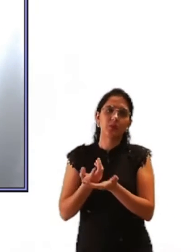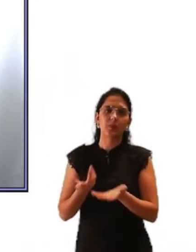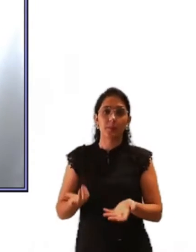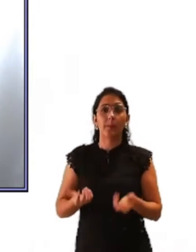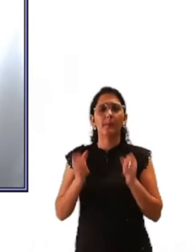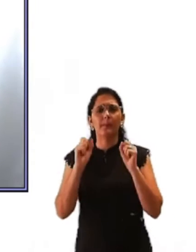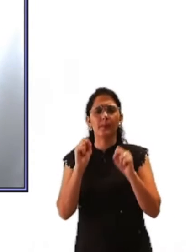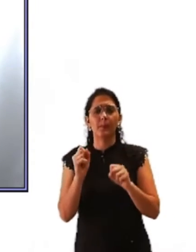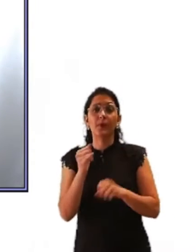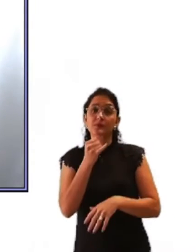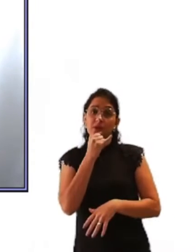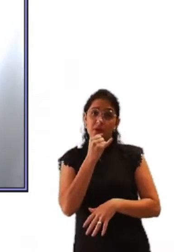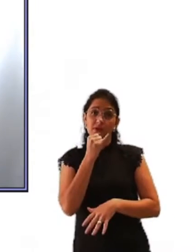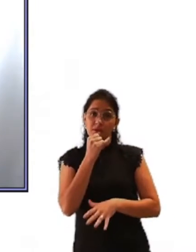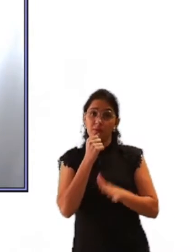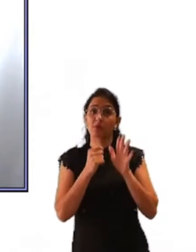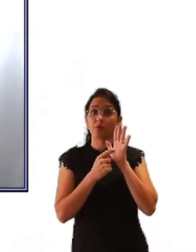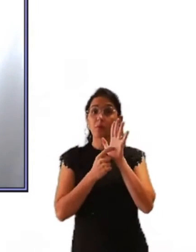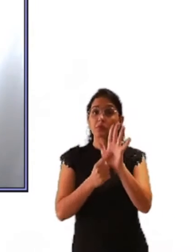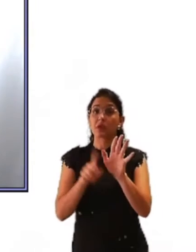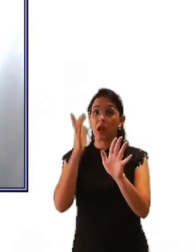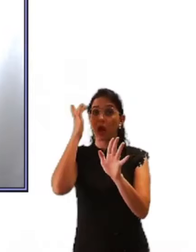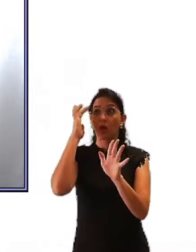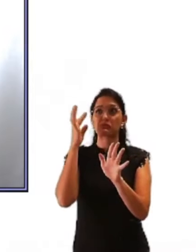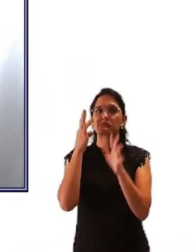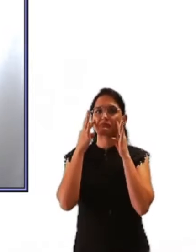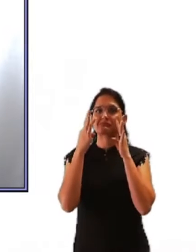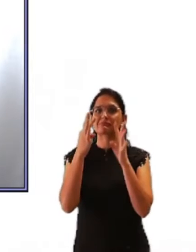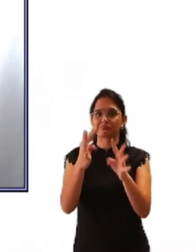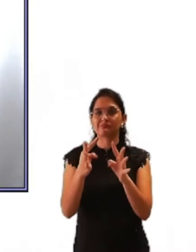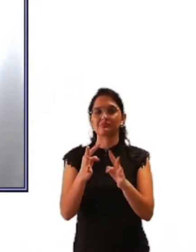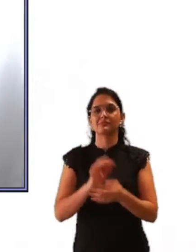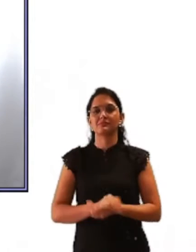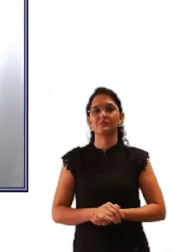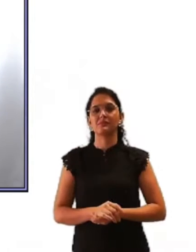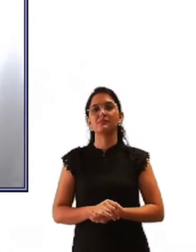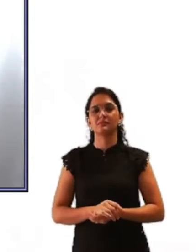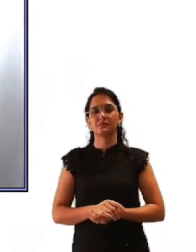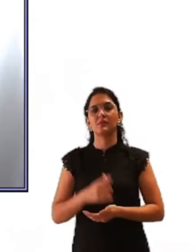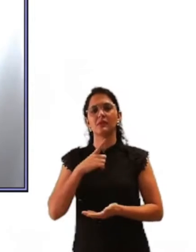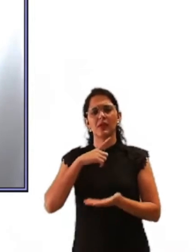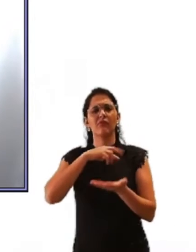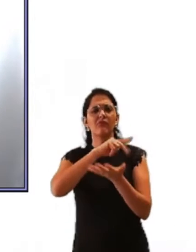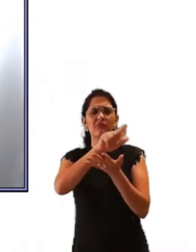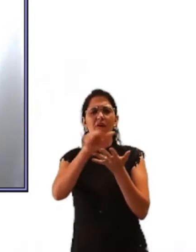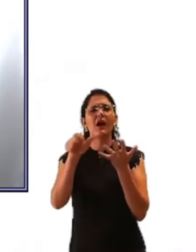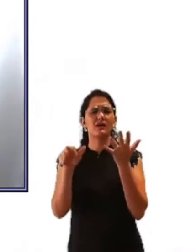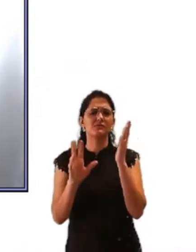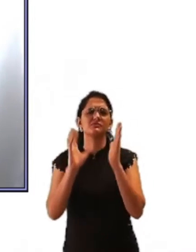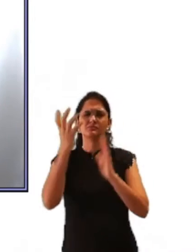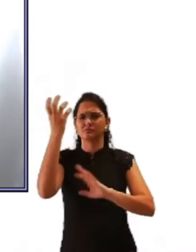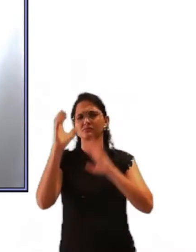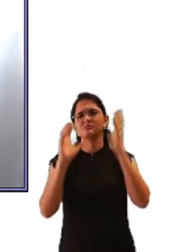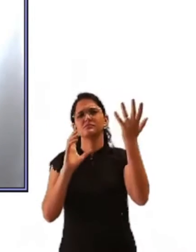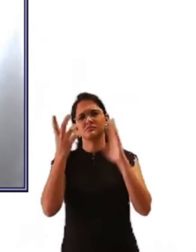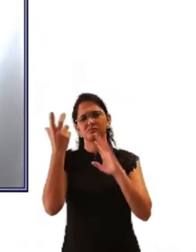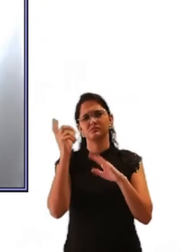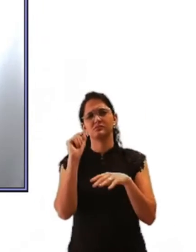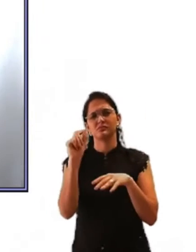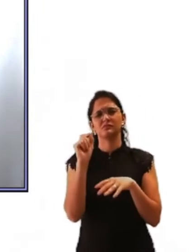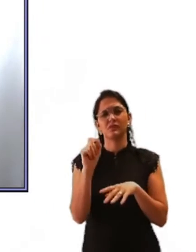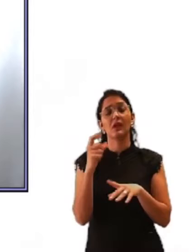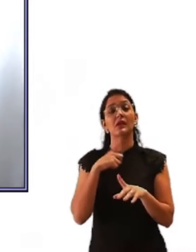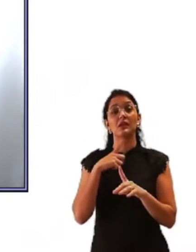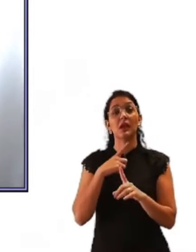um exemplo que eu acho bem interessante acerca desse viés. Tem vários viés, né? Tem vários viés. Tem um viés